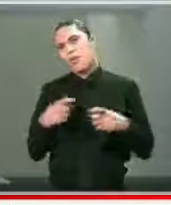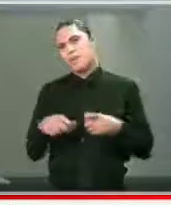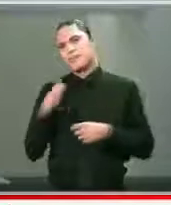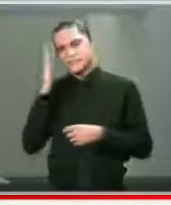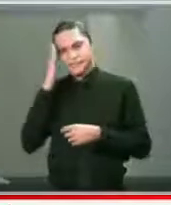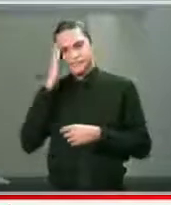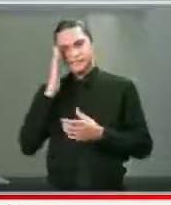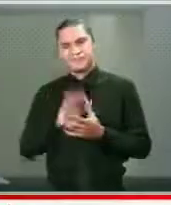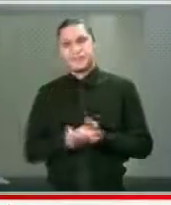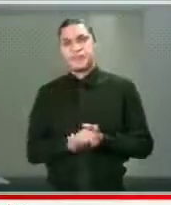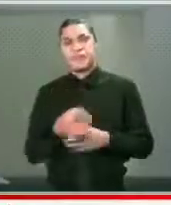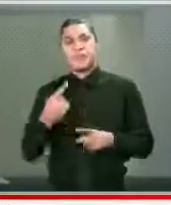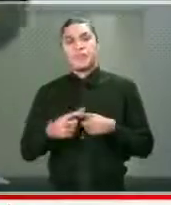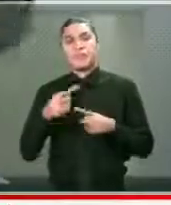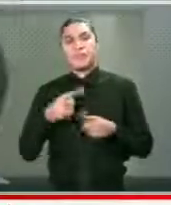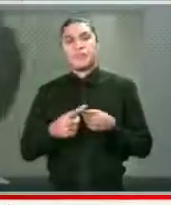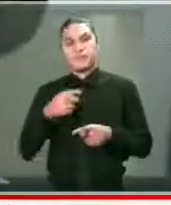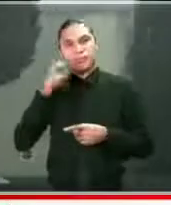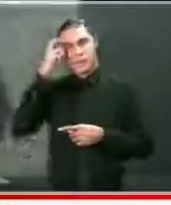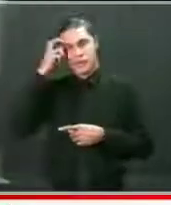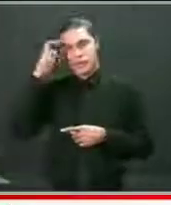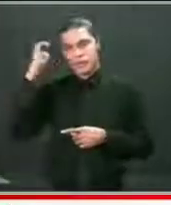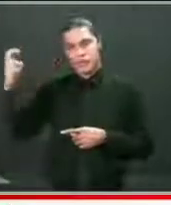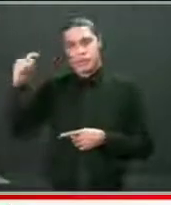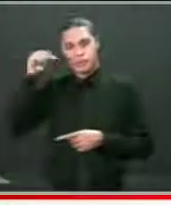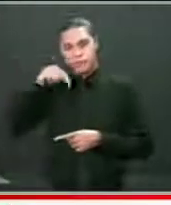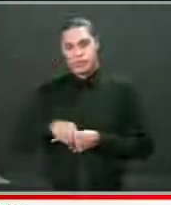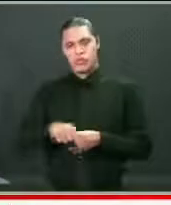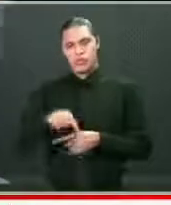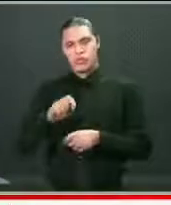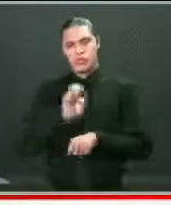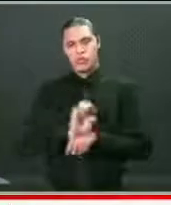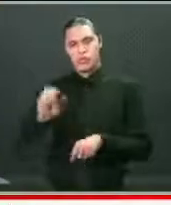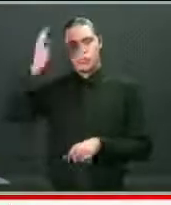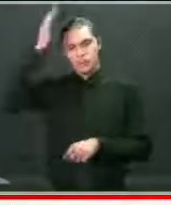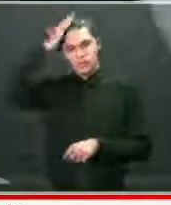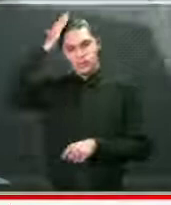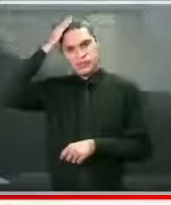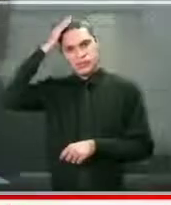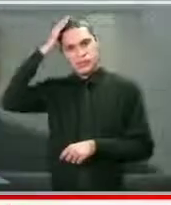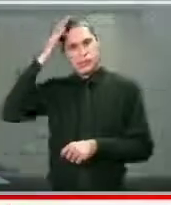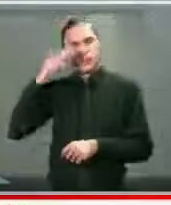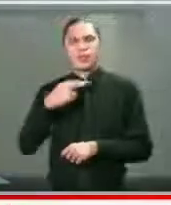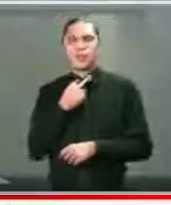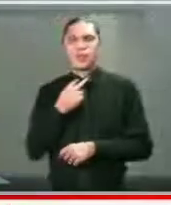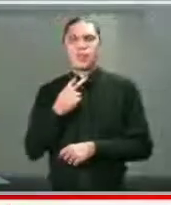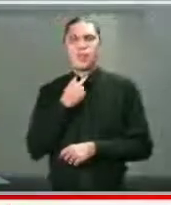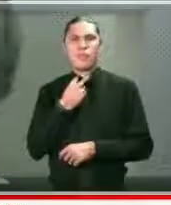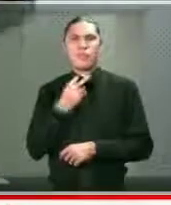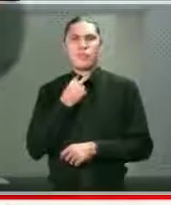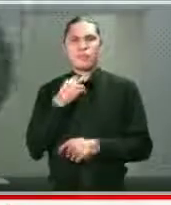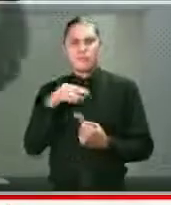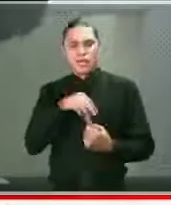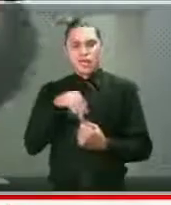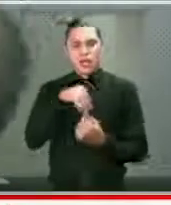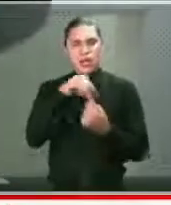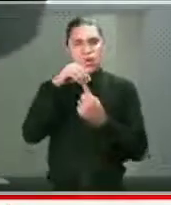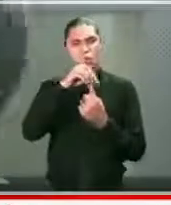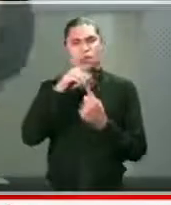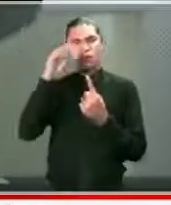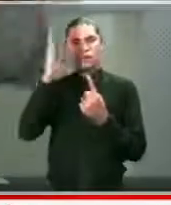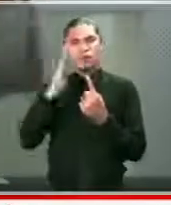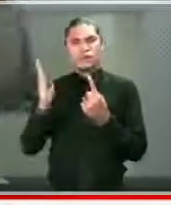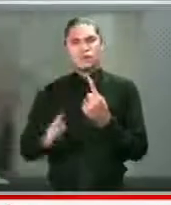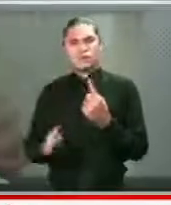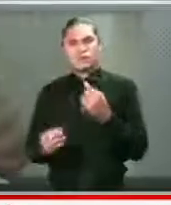e a cultura do Pará não merece ser a única do Brasil que não vai criar